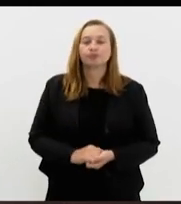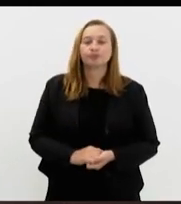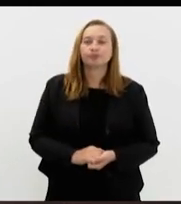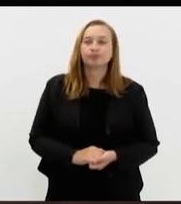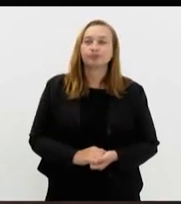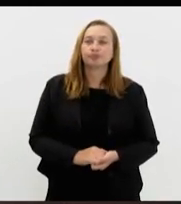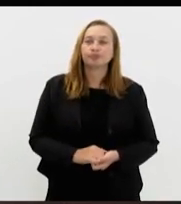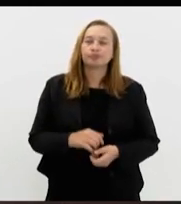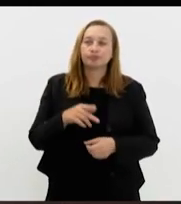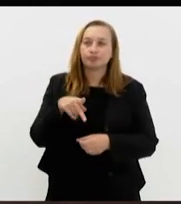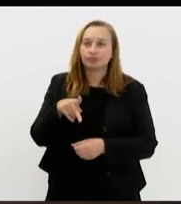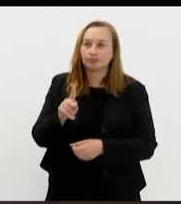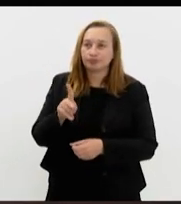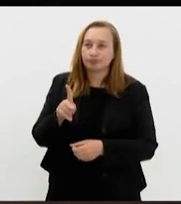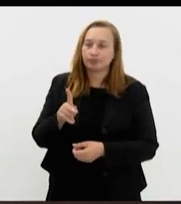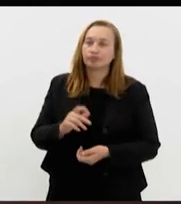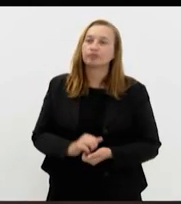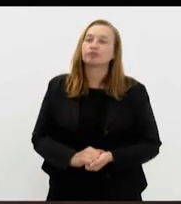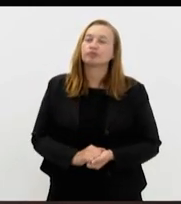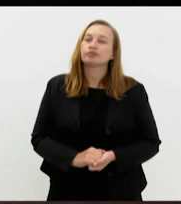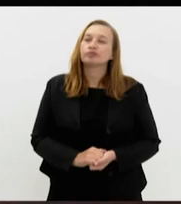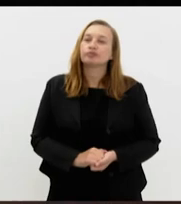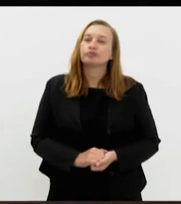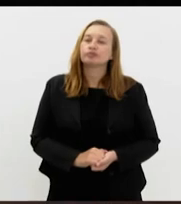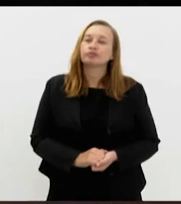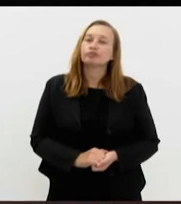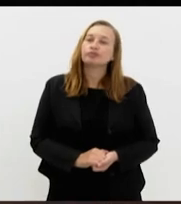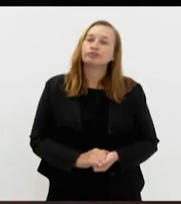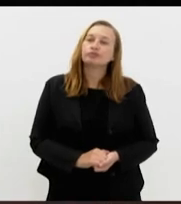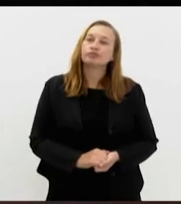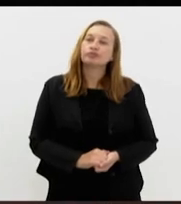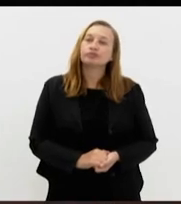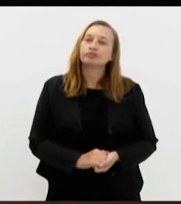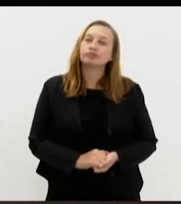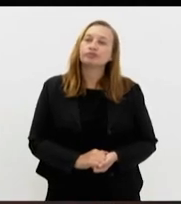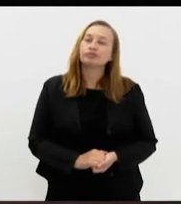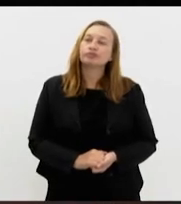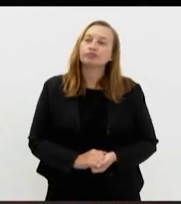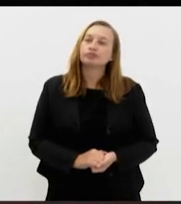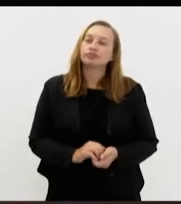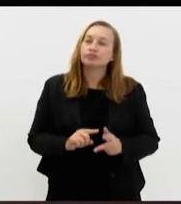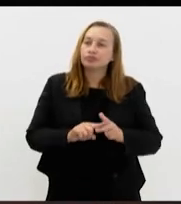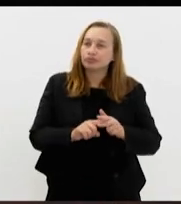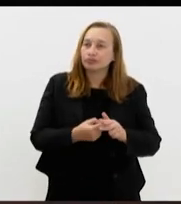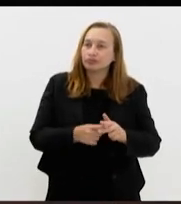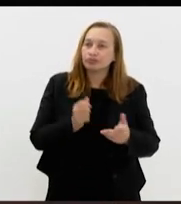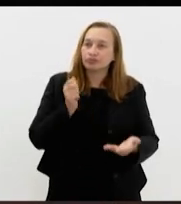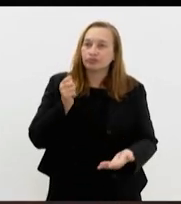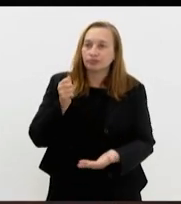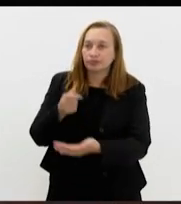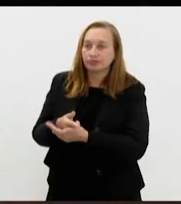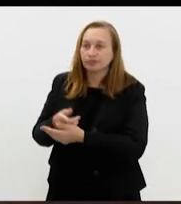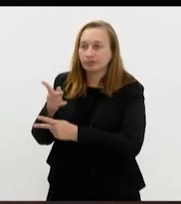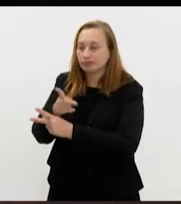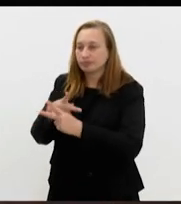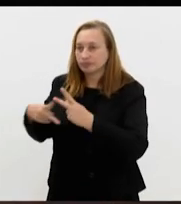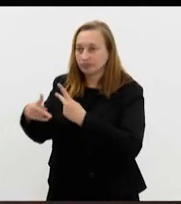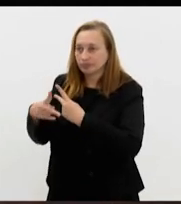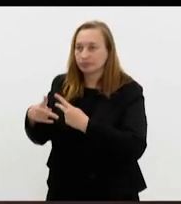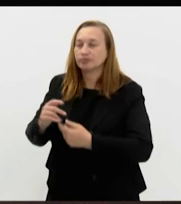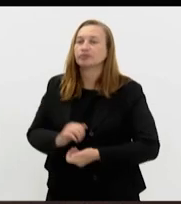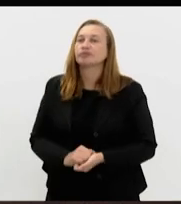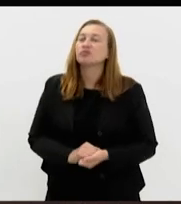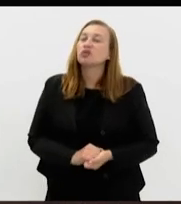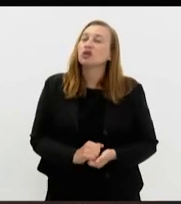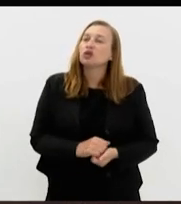dos royalties do petróleo ela se faz necessária para a manutenção do pagamento do Rio Previdência. E